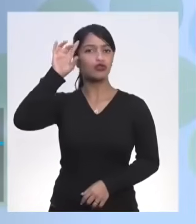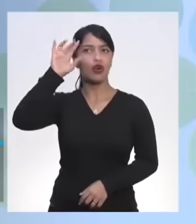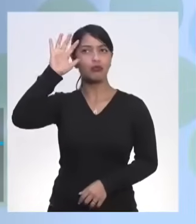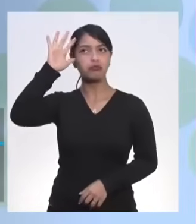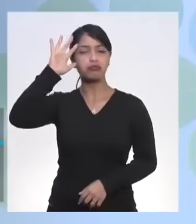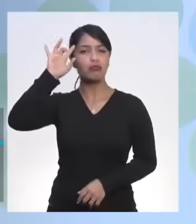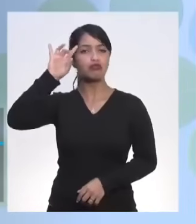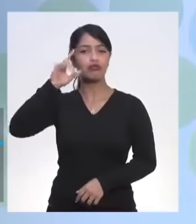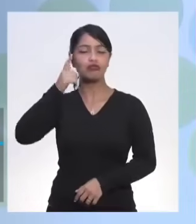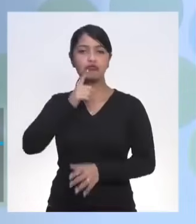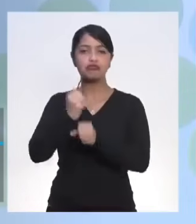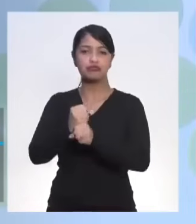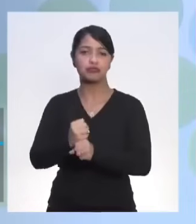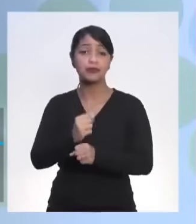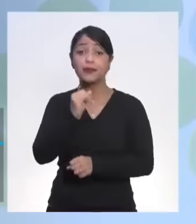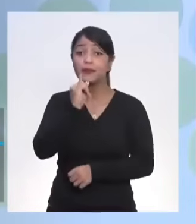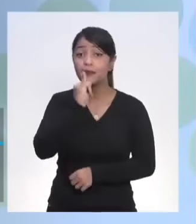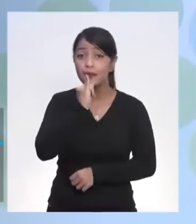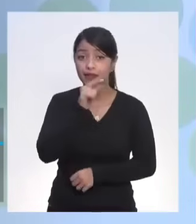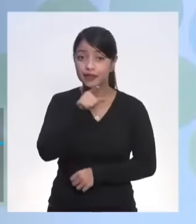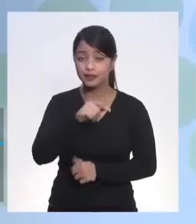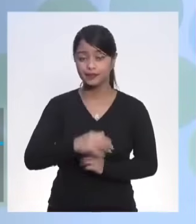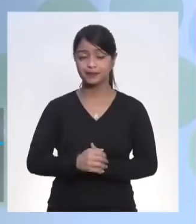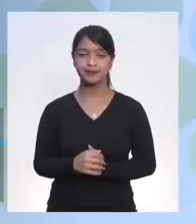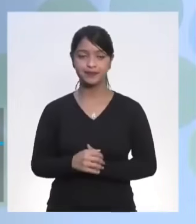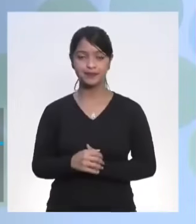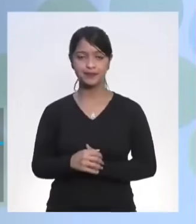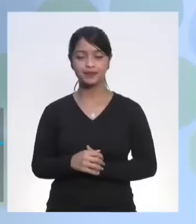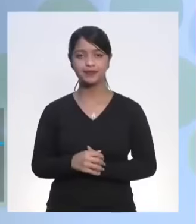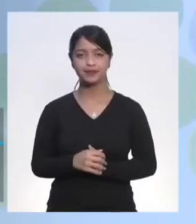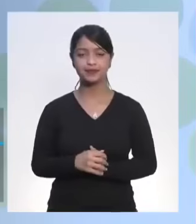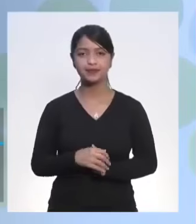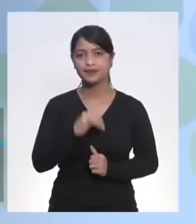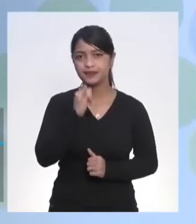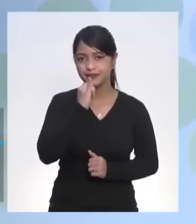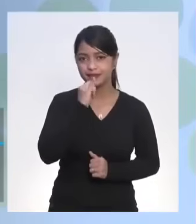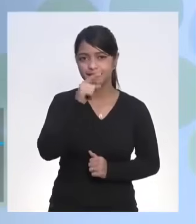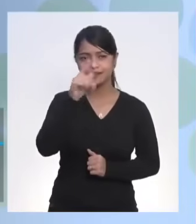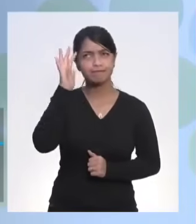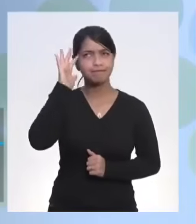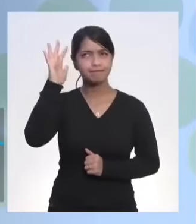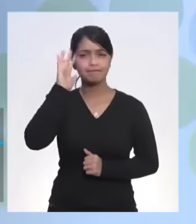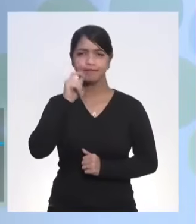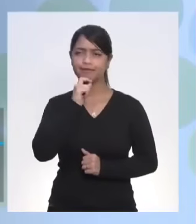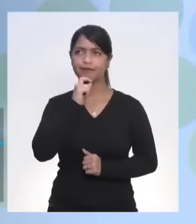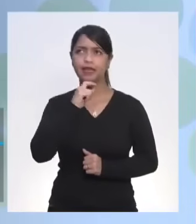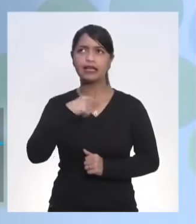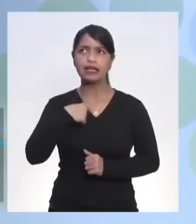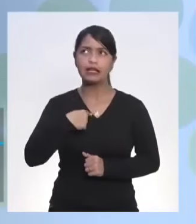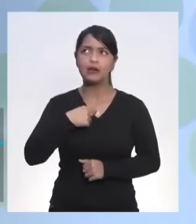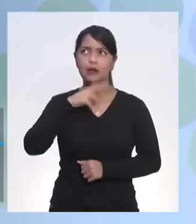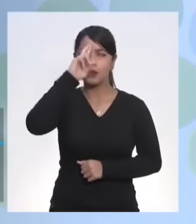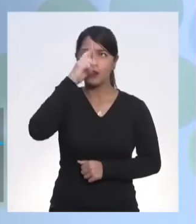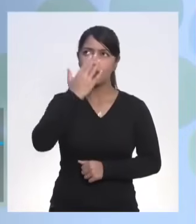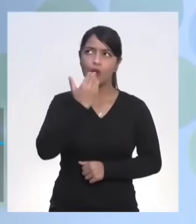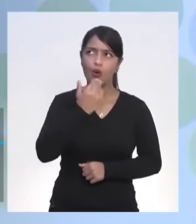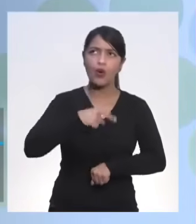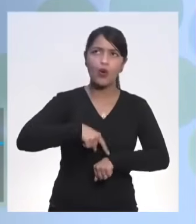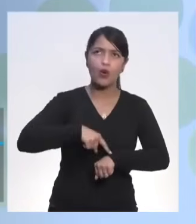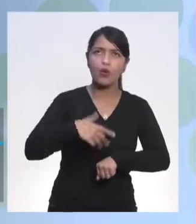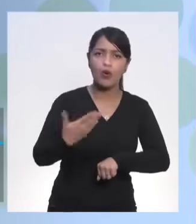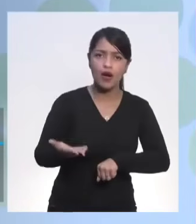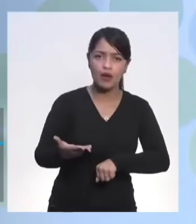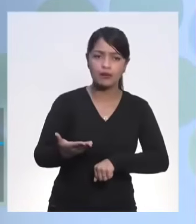se você colocar lá, tenho certeza que se você conseguir pensar, eu tenho que almoçar num determinado horário. Então, por